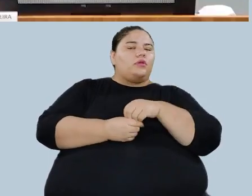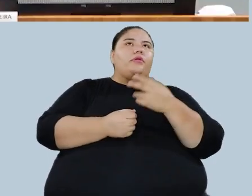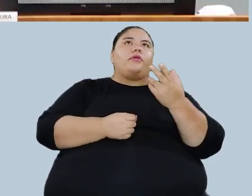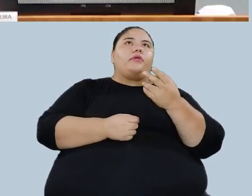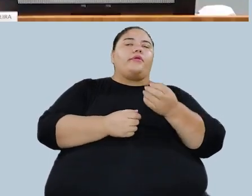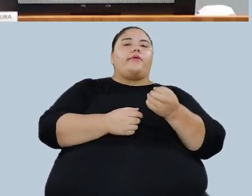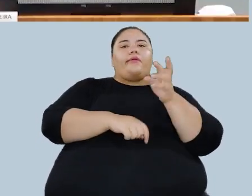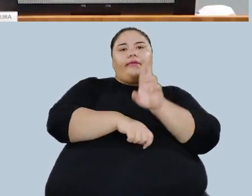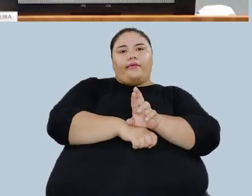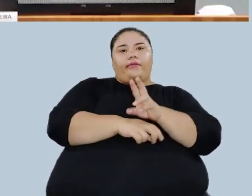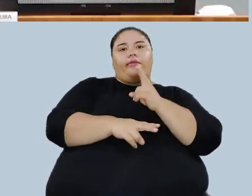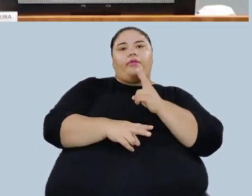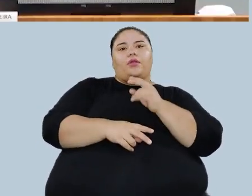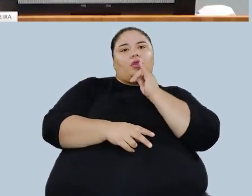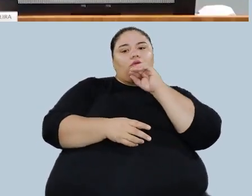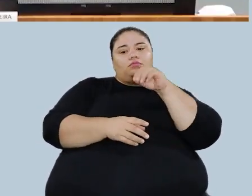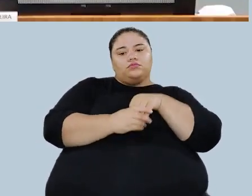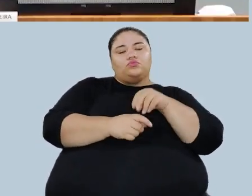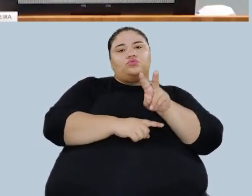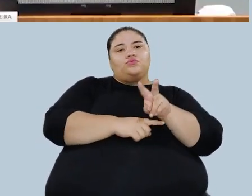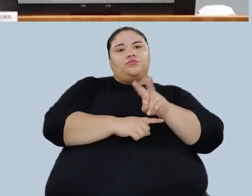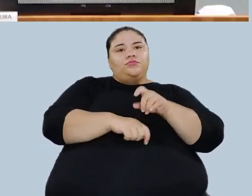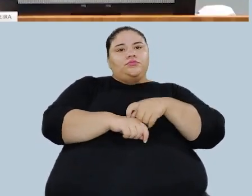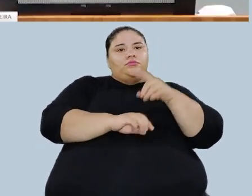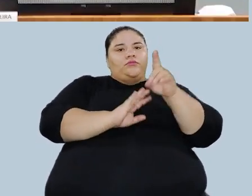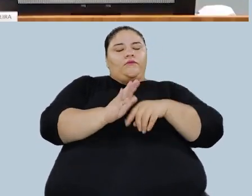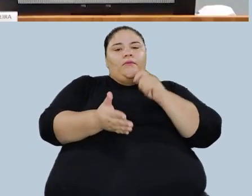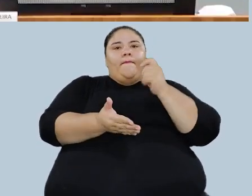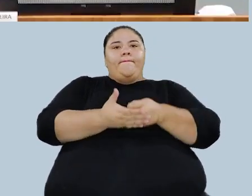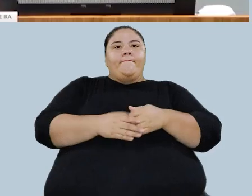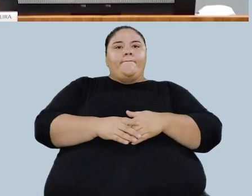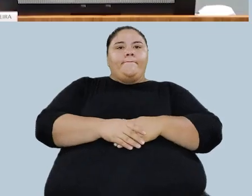caixa, que só há direito no momento do efetivo pagamento.